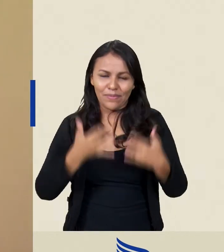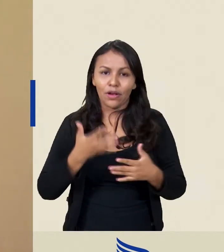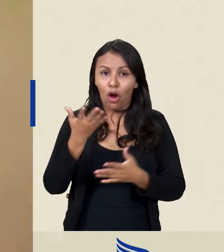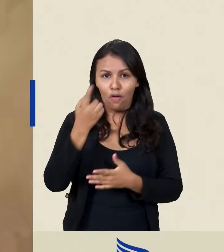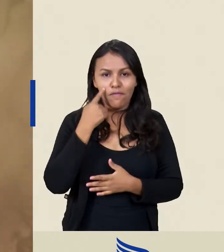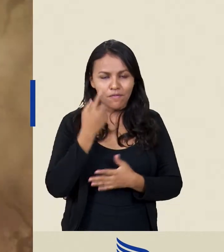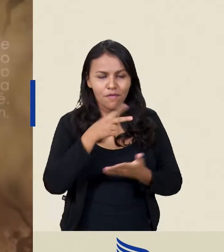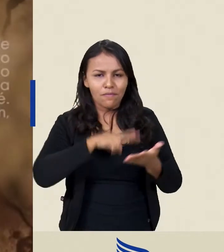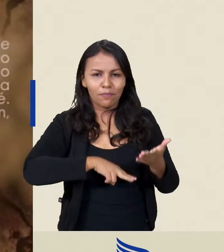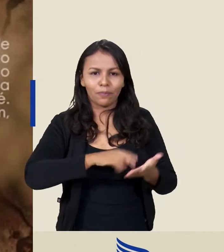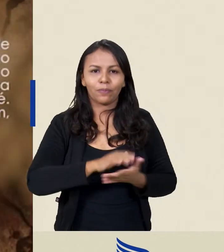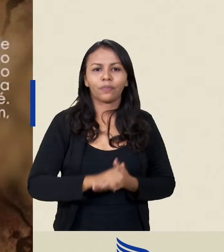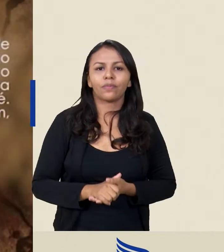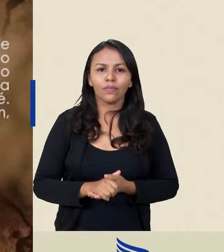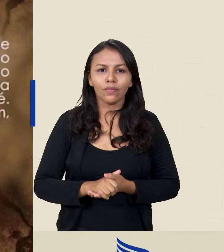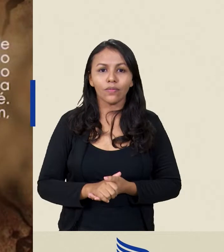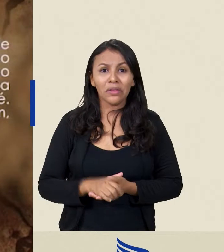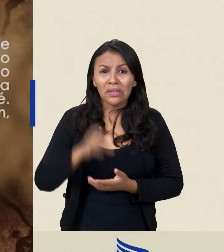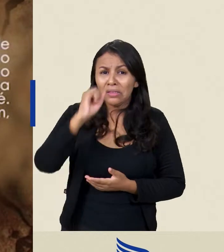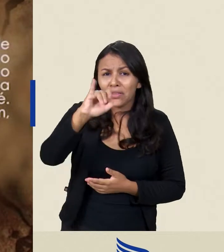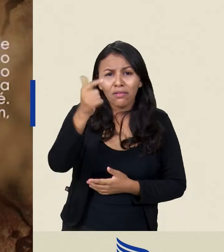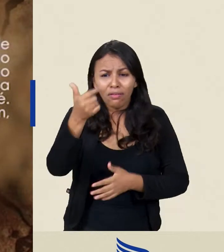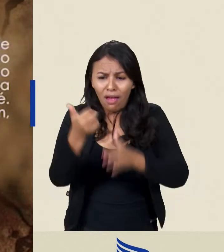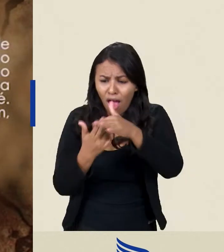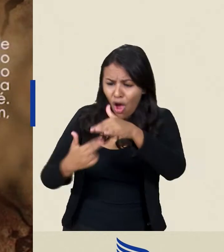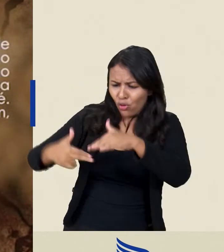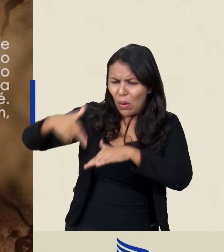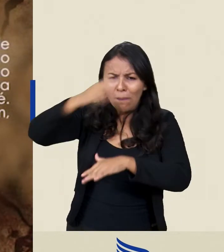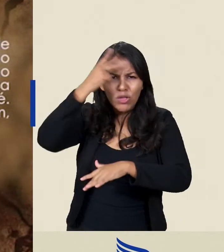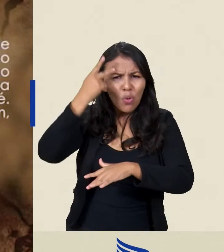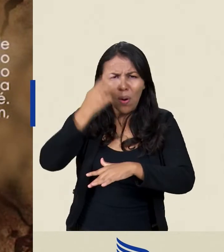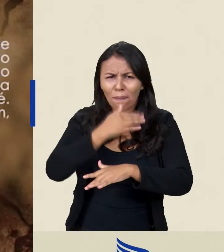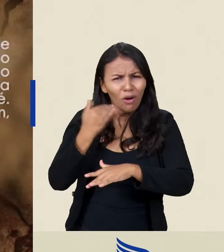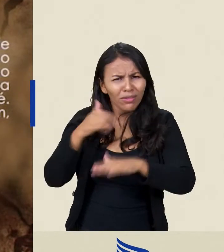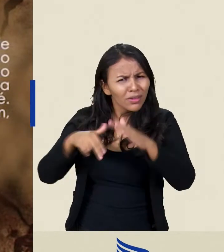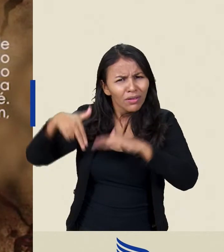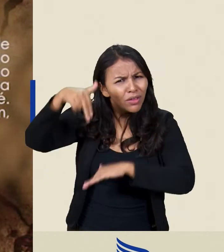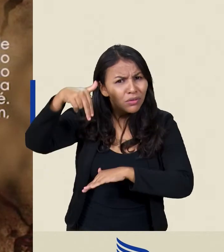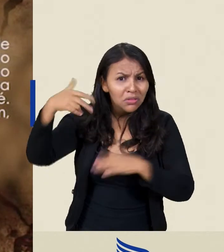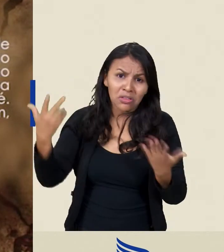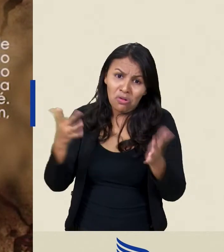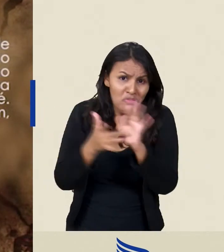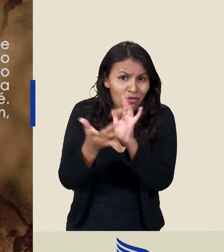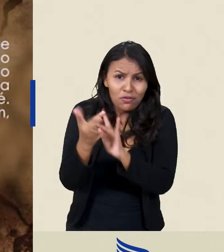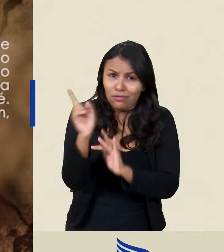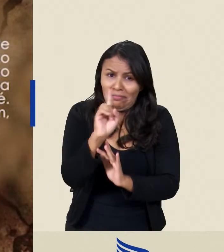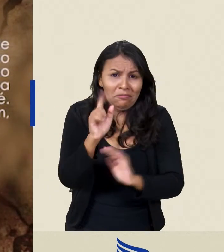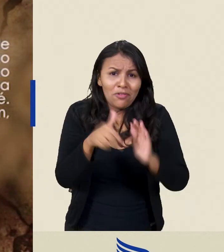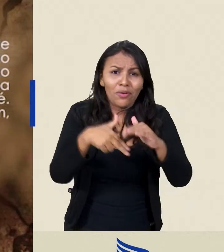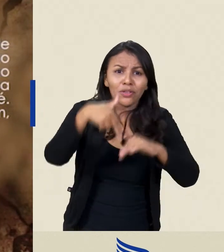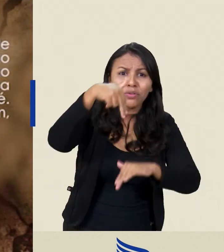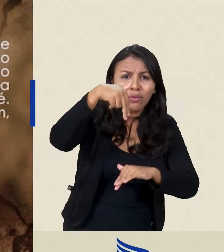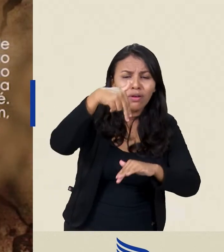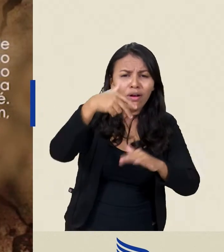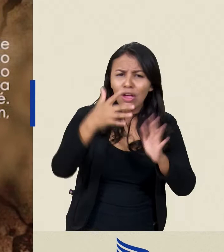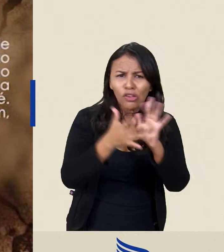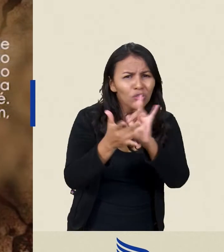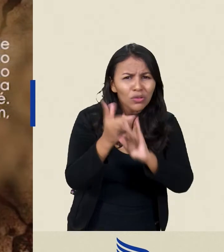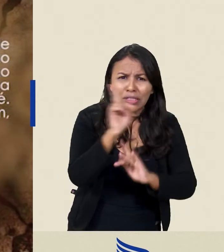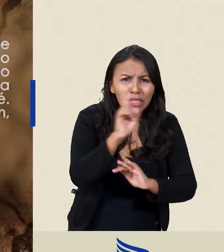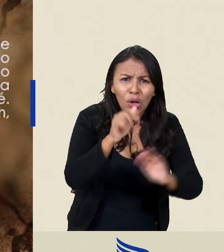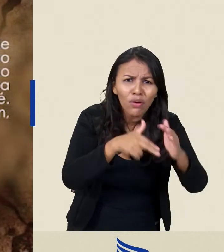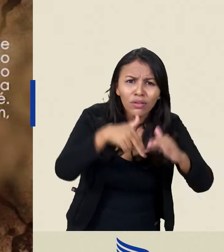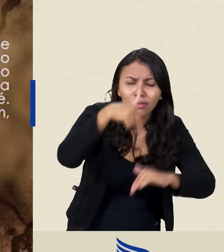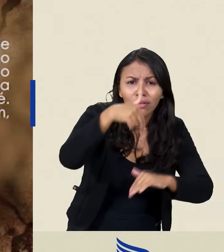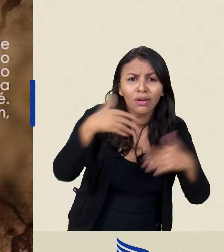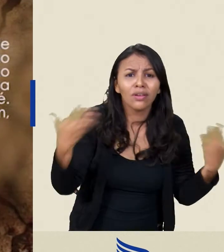leitura. E se não há ressurreição de mortos, também Cristo não ressuscitou. E se Cristo não ressuscitou,